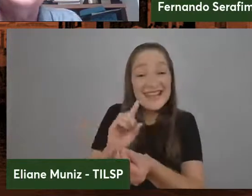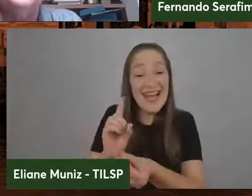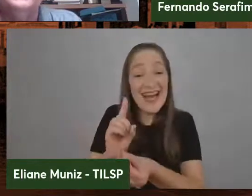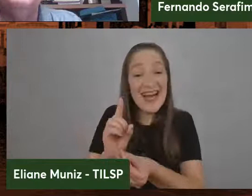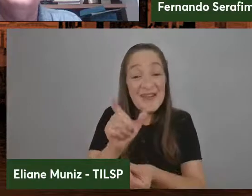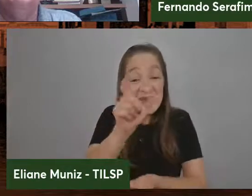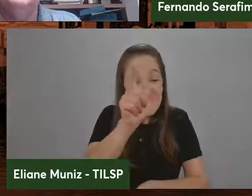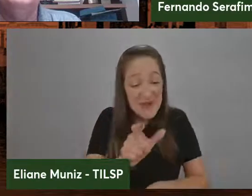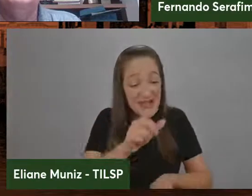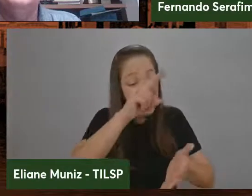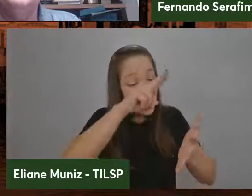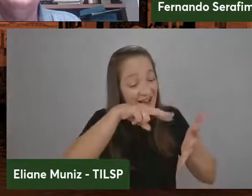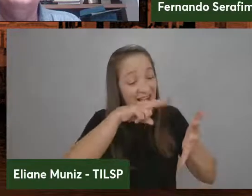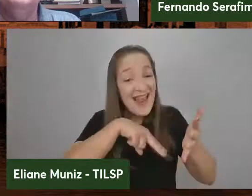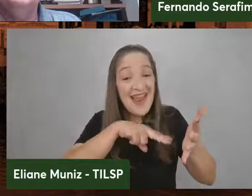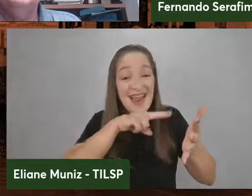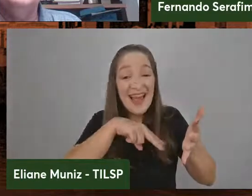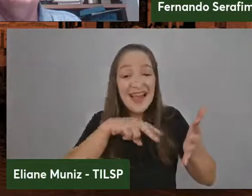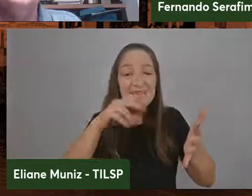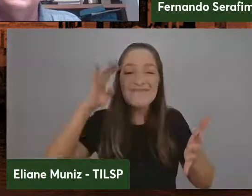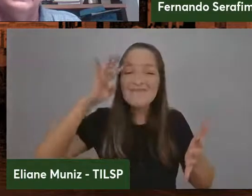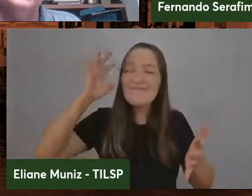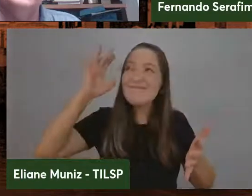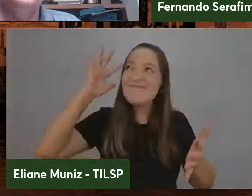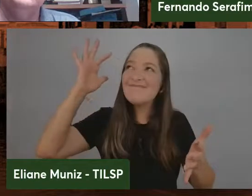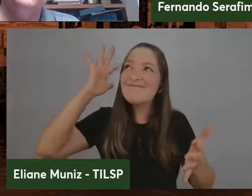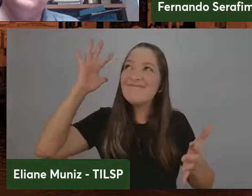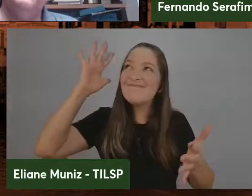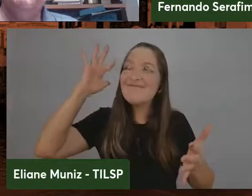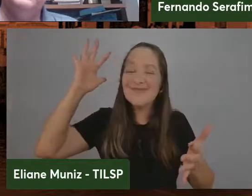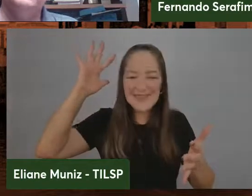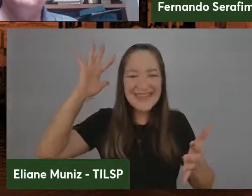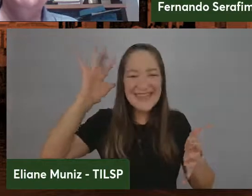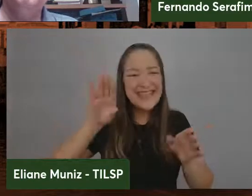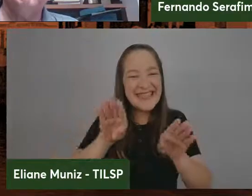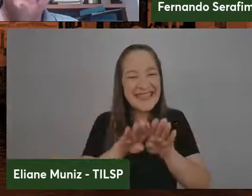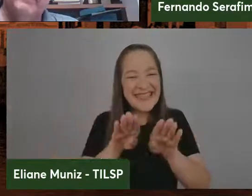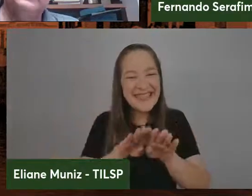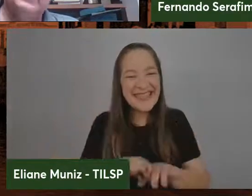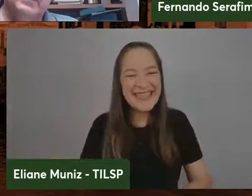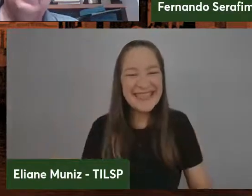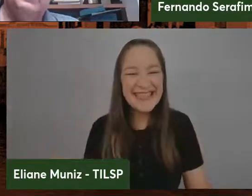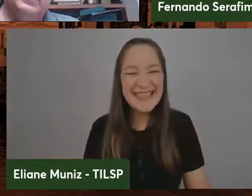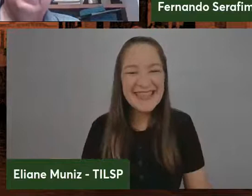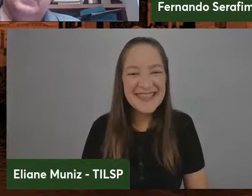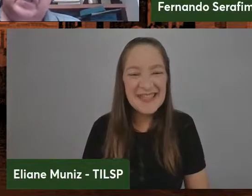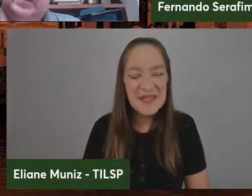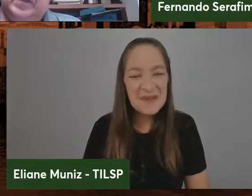leitor escreva também o livro que ele está lendo. Né?